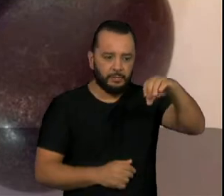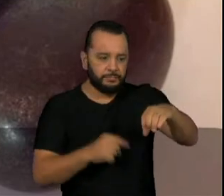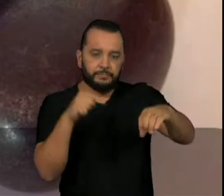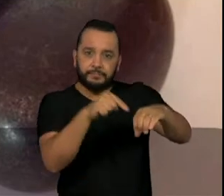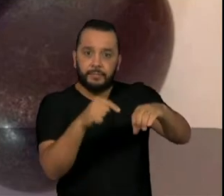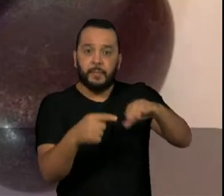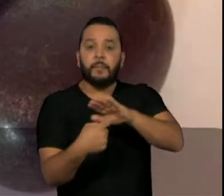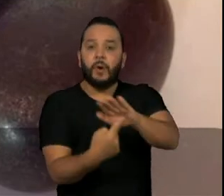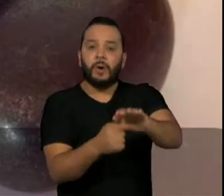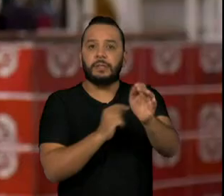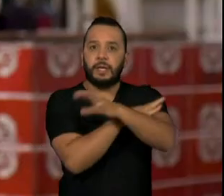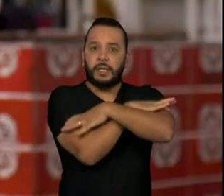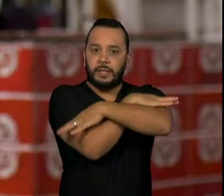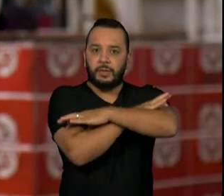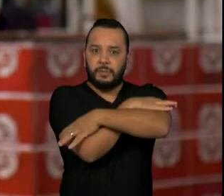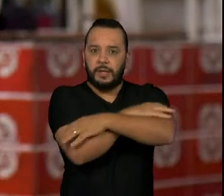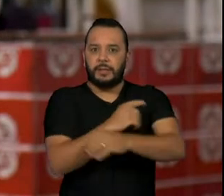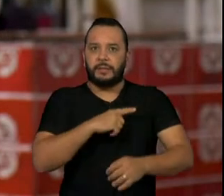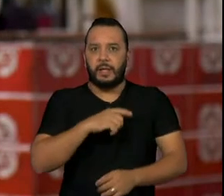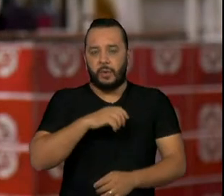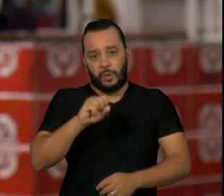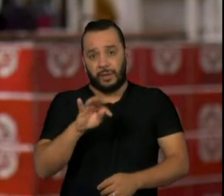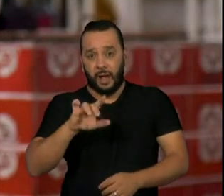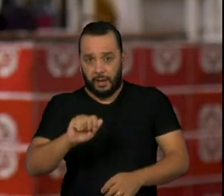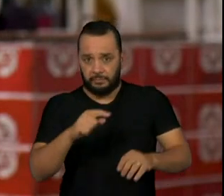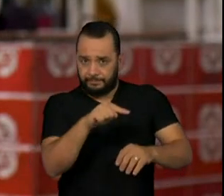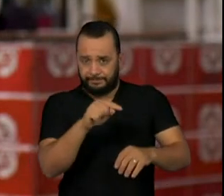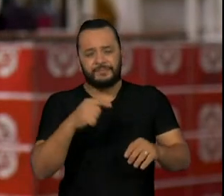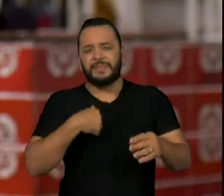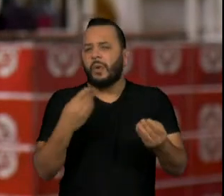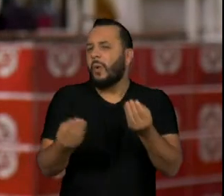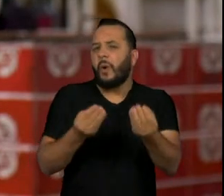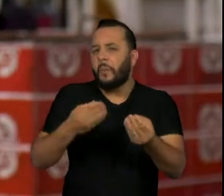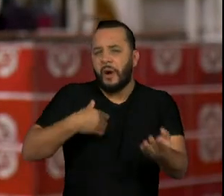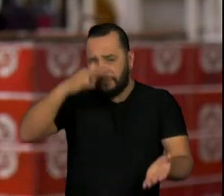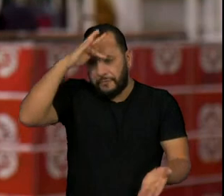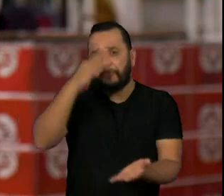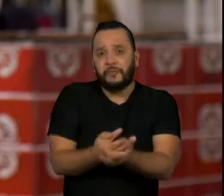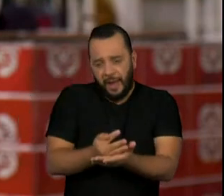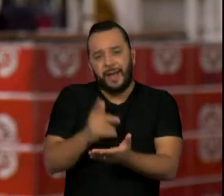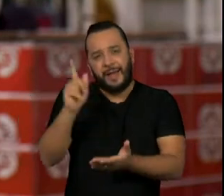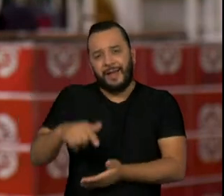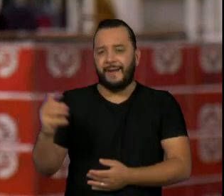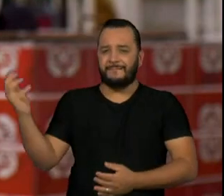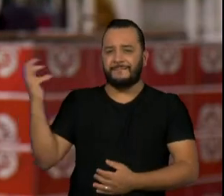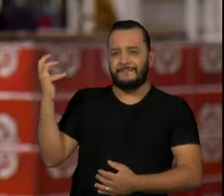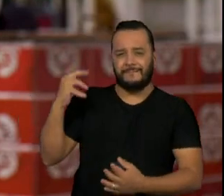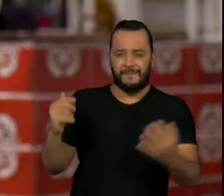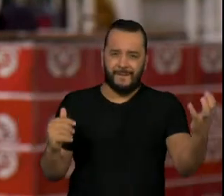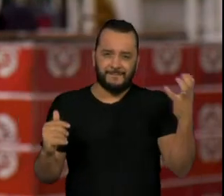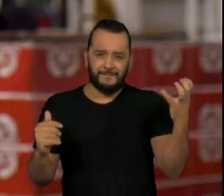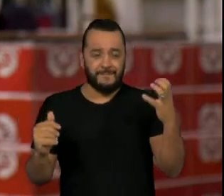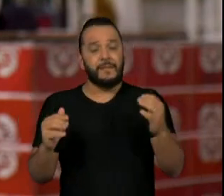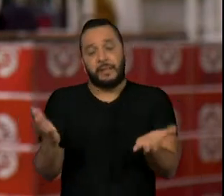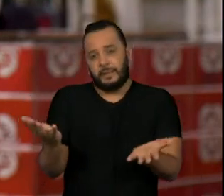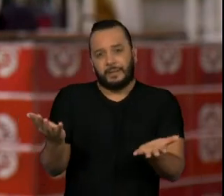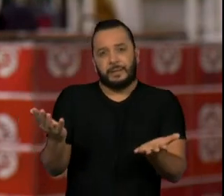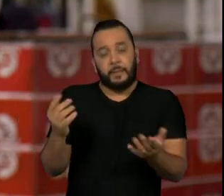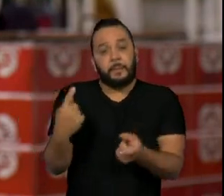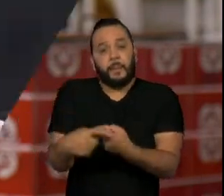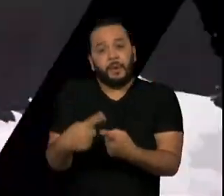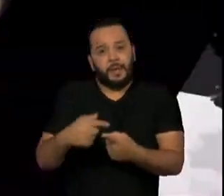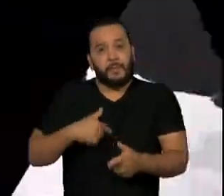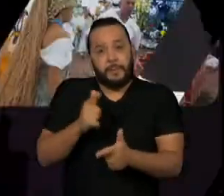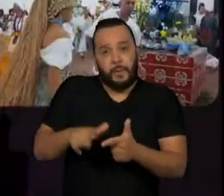no candomblé, chamamos de otá. A fé, na verdade, é aquilo que eu falo, né? É a força que nos move, porque problemas e dificuldades todos